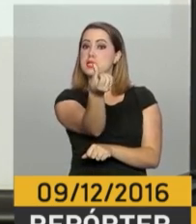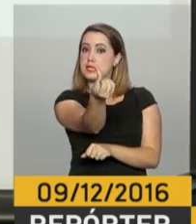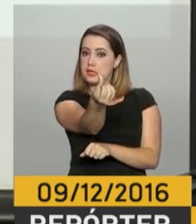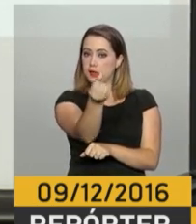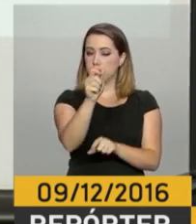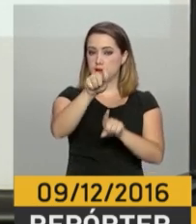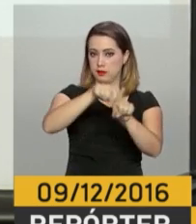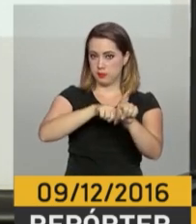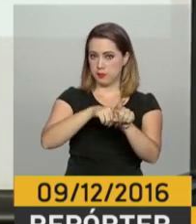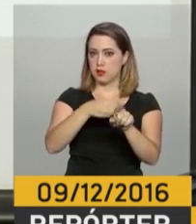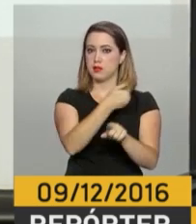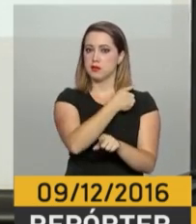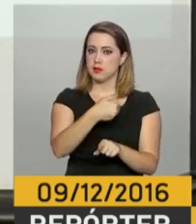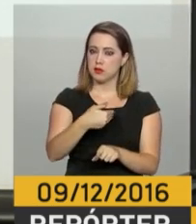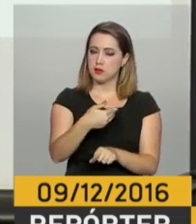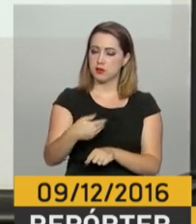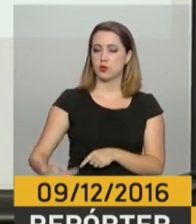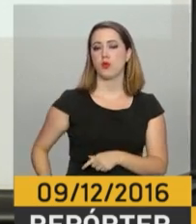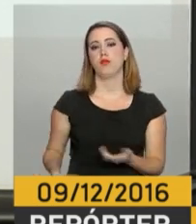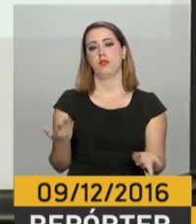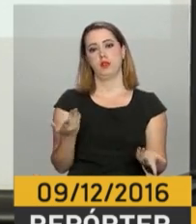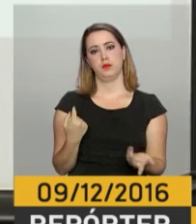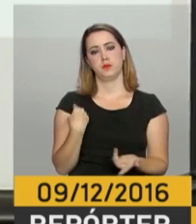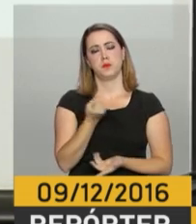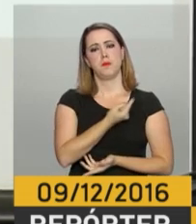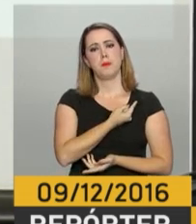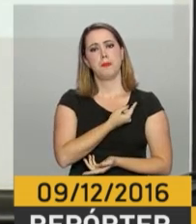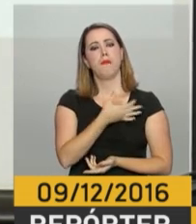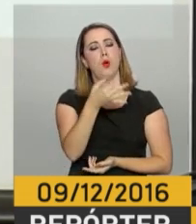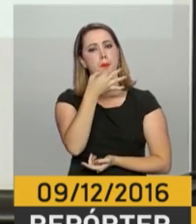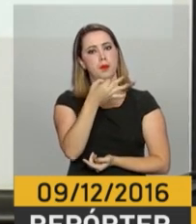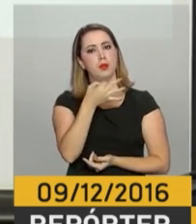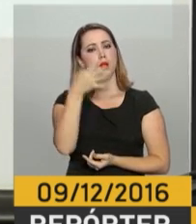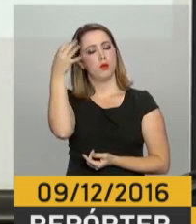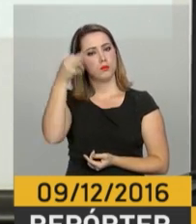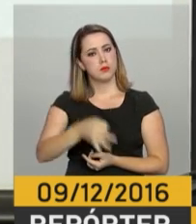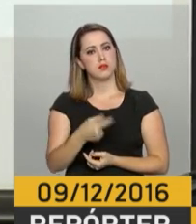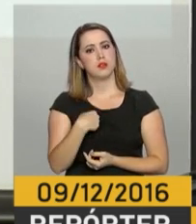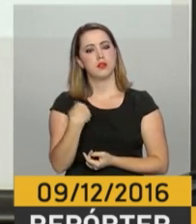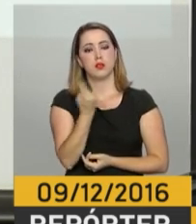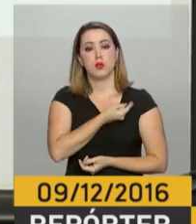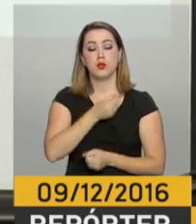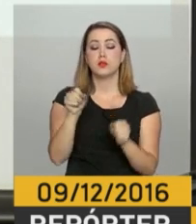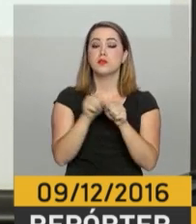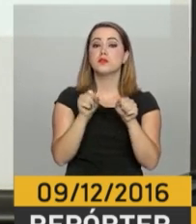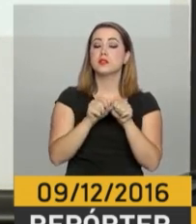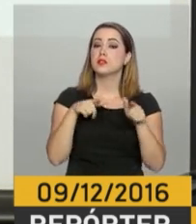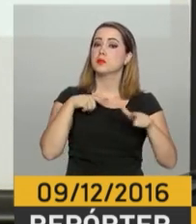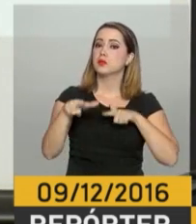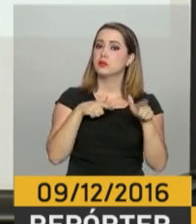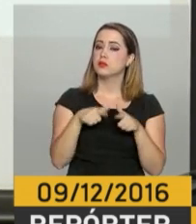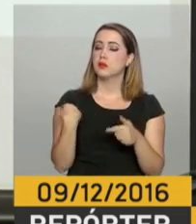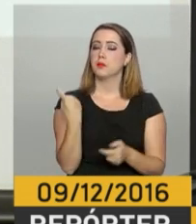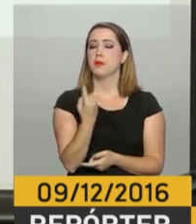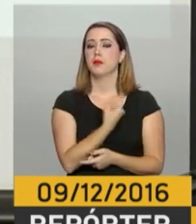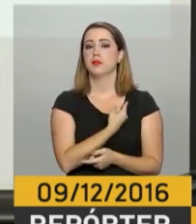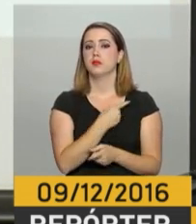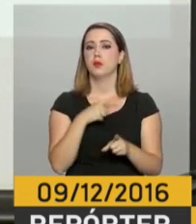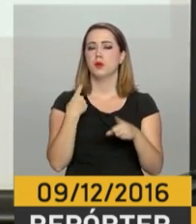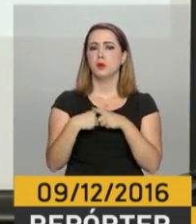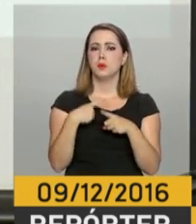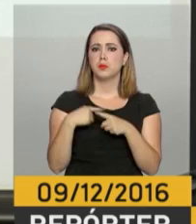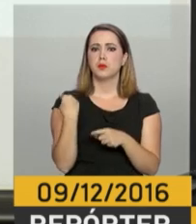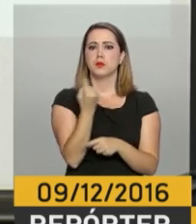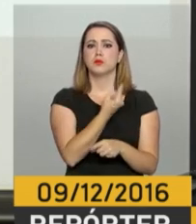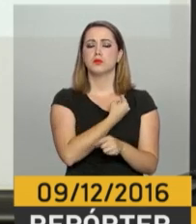6 meses de governo. E eu acho, com toda a franqueza, que nós conseguimos fazer porque nós estabelecemos